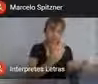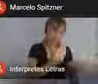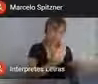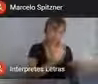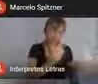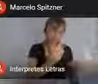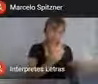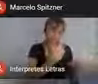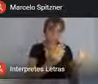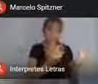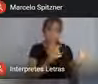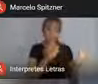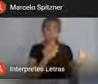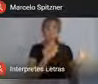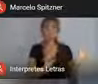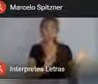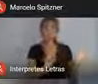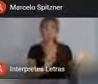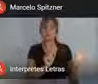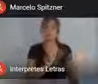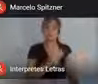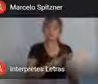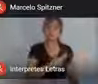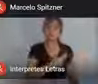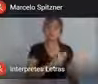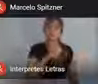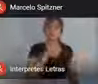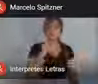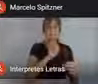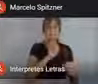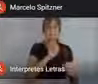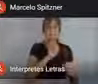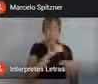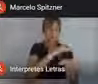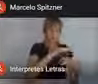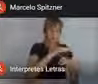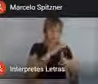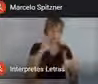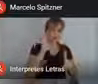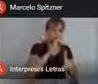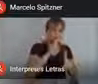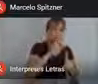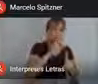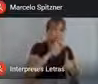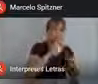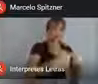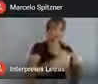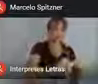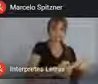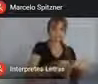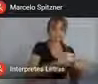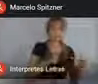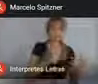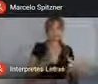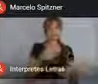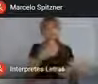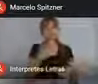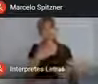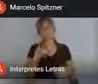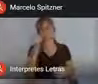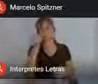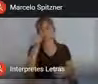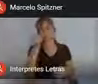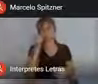essa proximidade com o centro urbano influencia, né, o falar da comunidade. E nós observamos que muitas